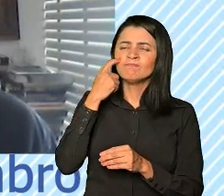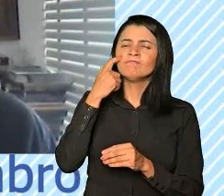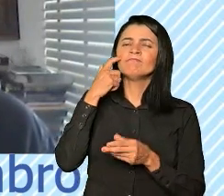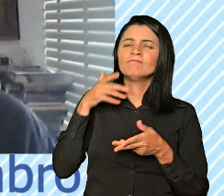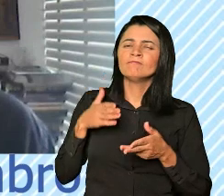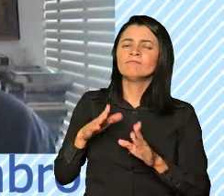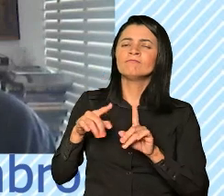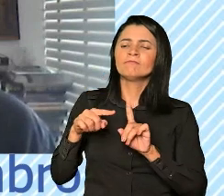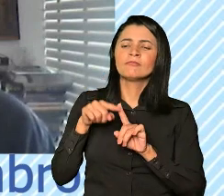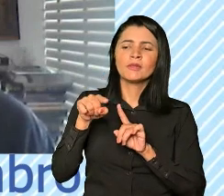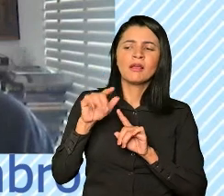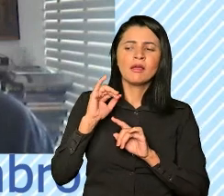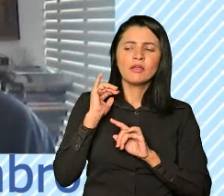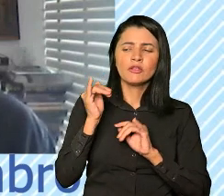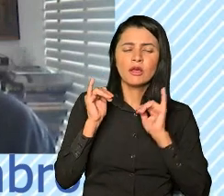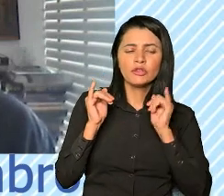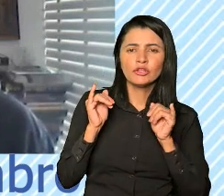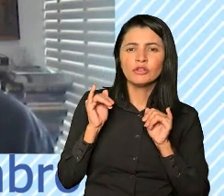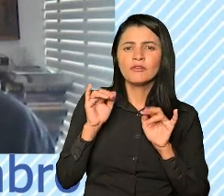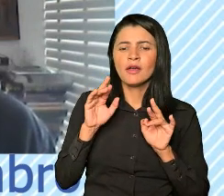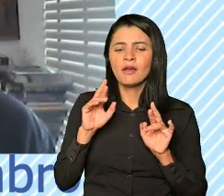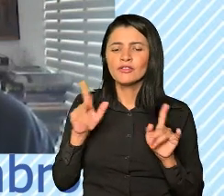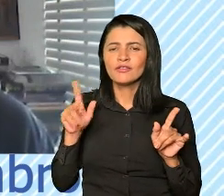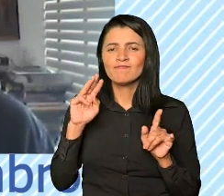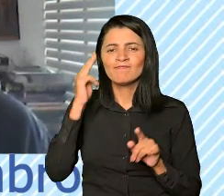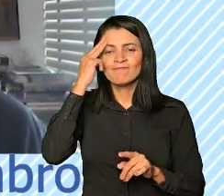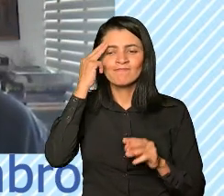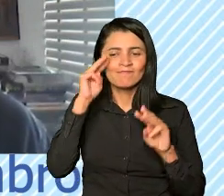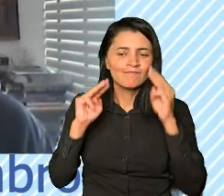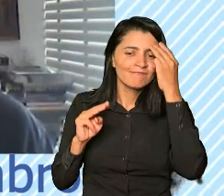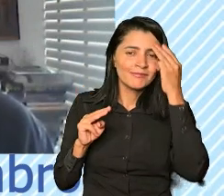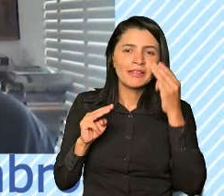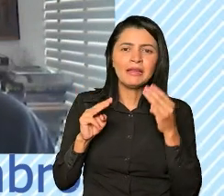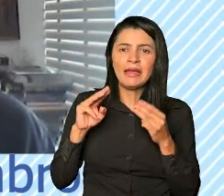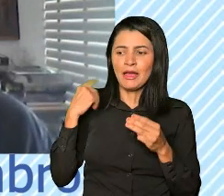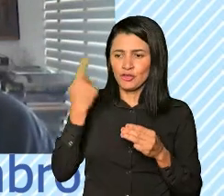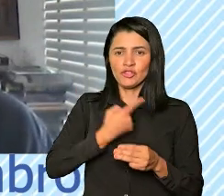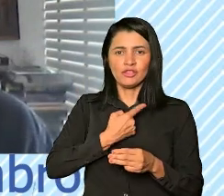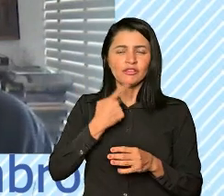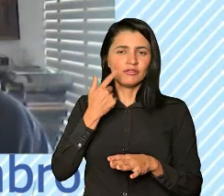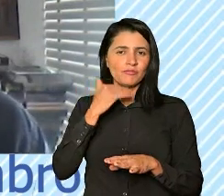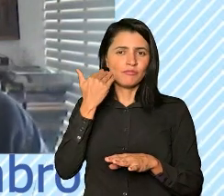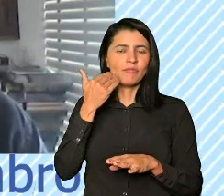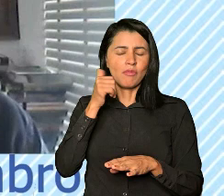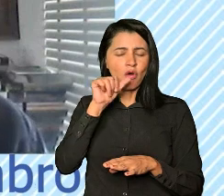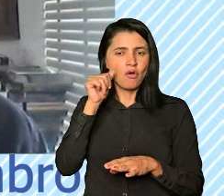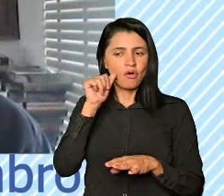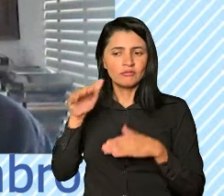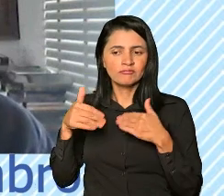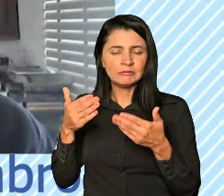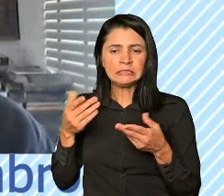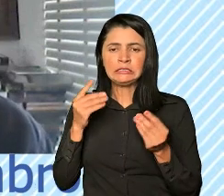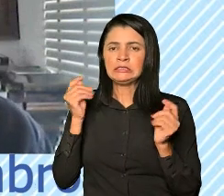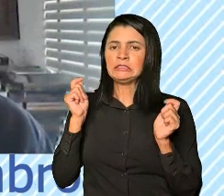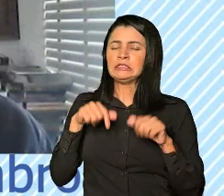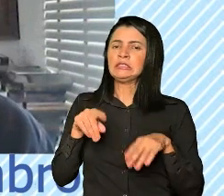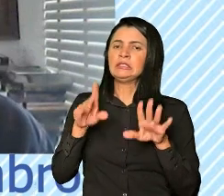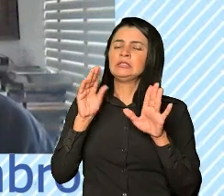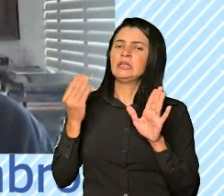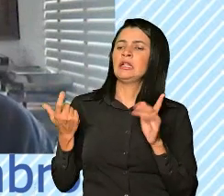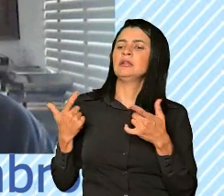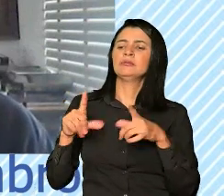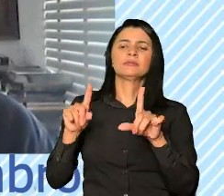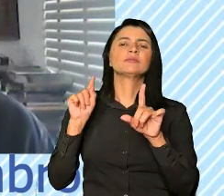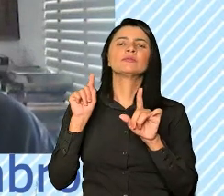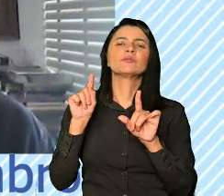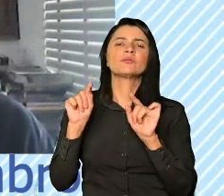que as narrativas e as memórias, até depois que as mulheres morrem, elas são